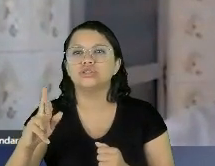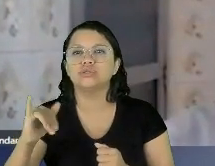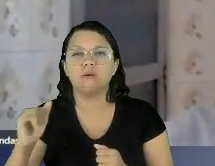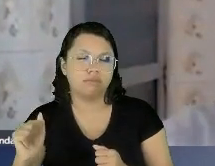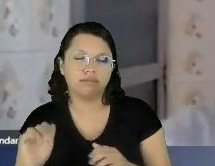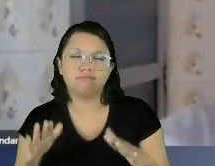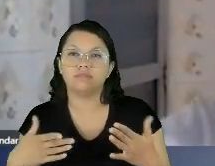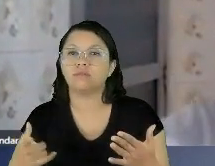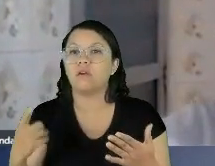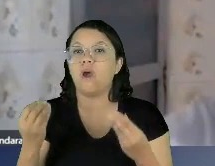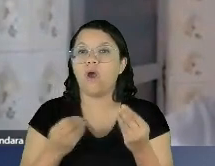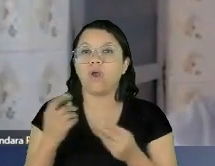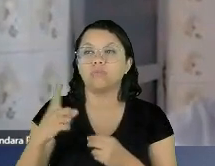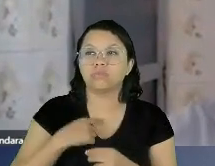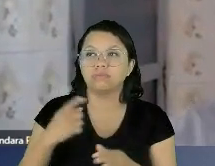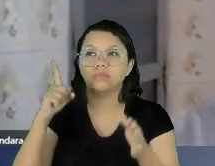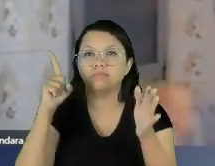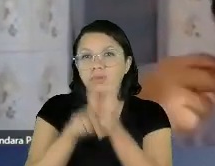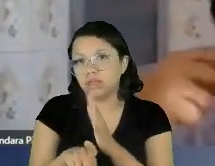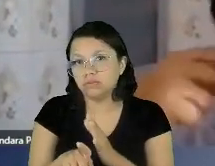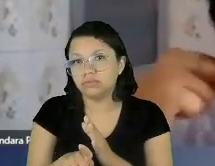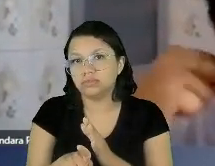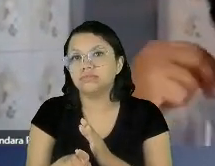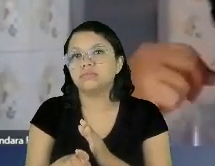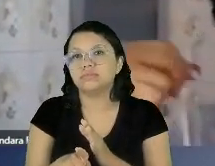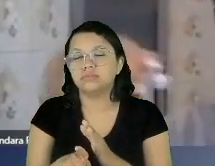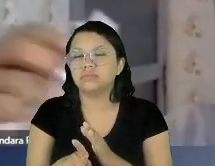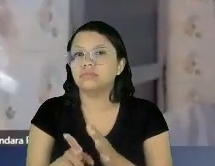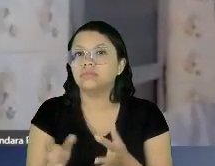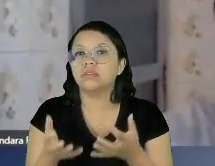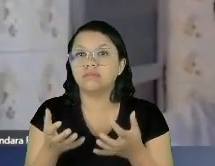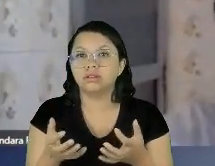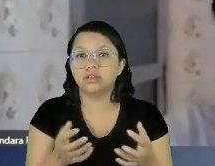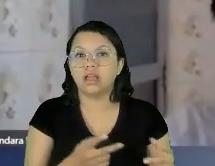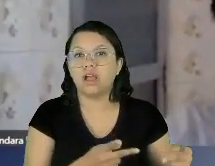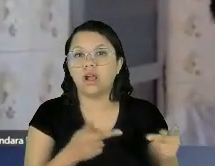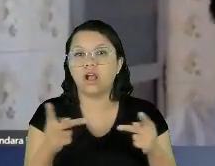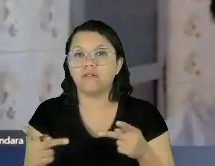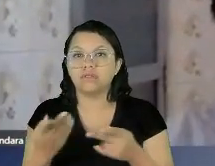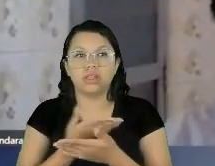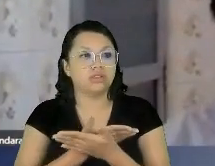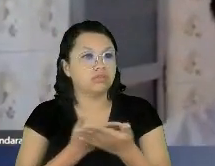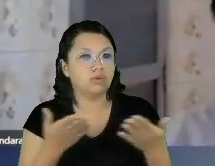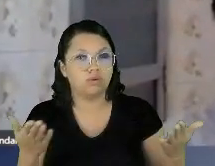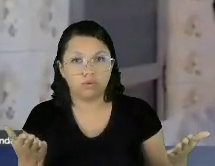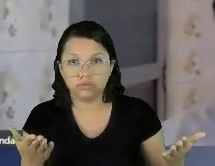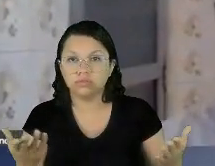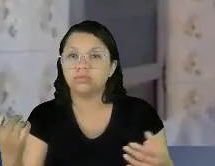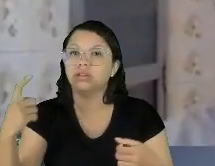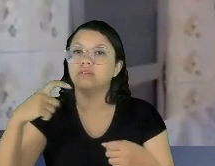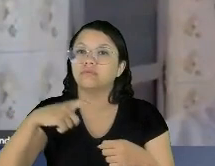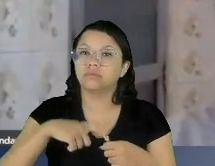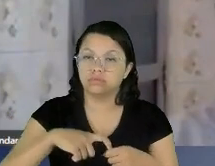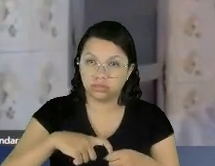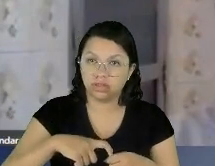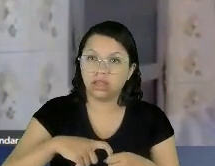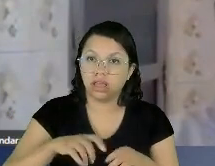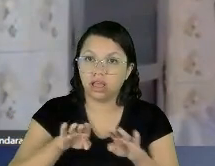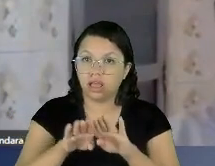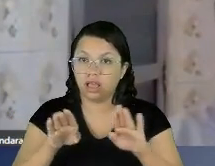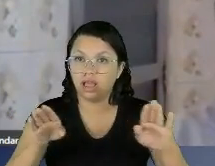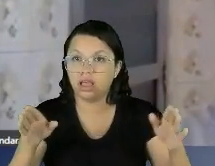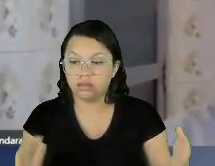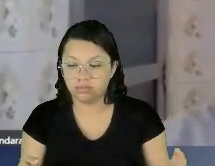por injúria. Então, como a gente tem aí uma pergunta, eu queria convidar todas as debatedoras